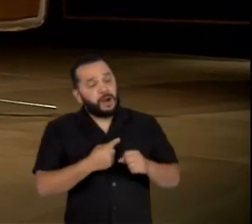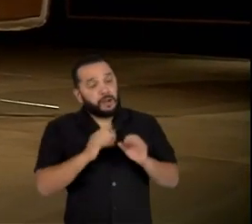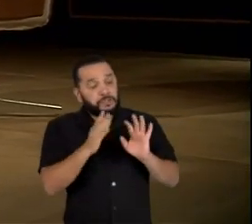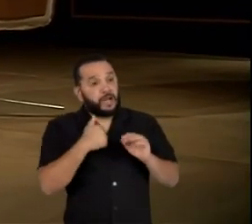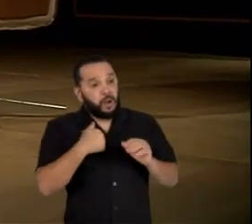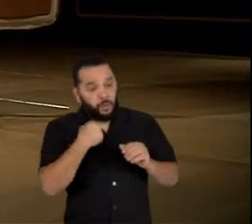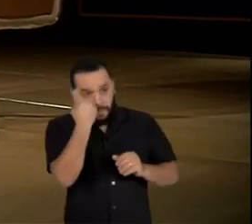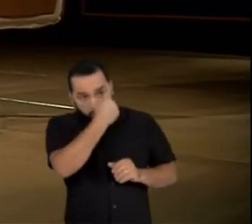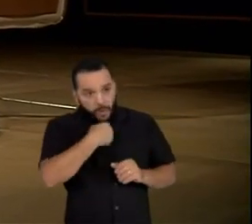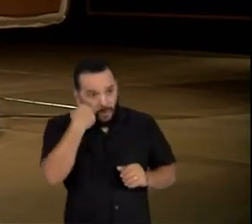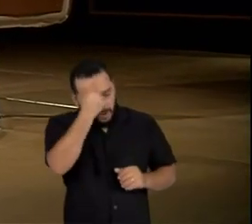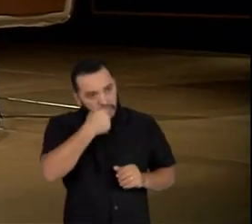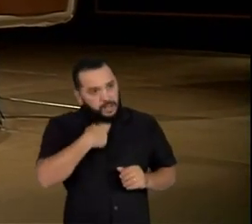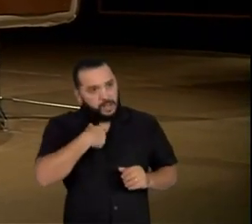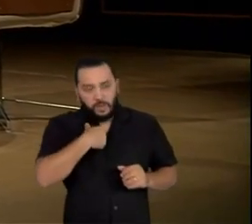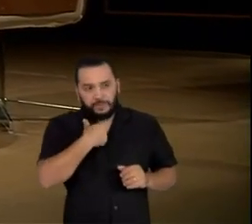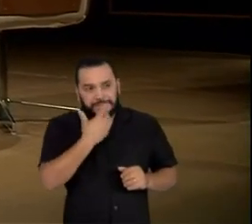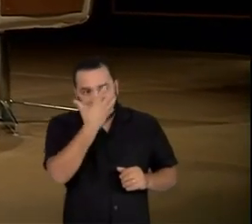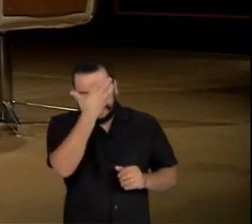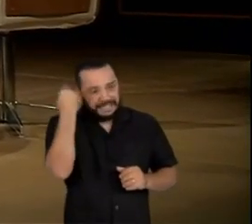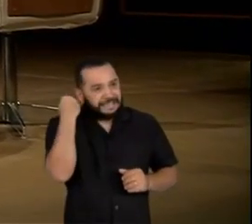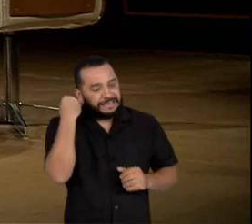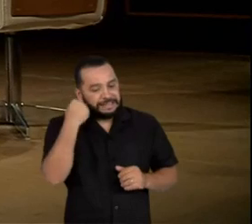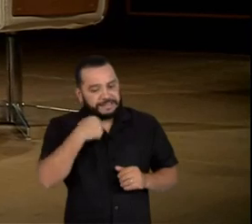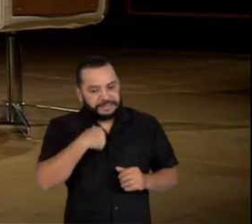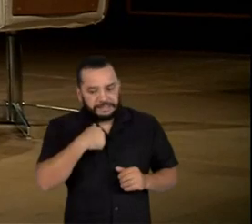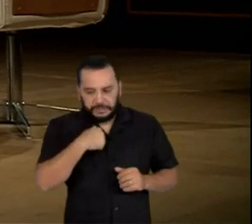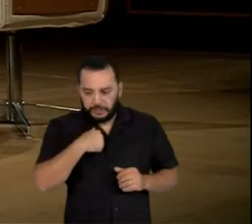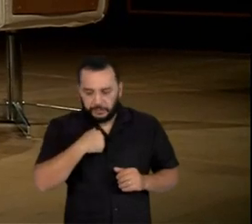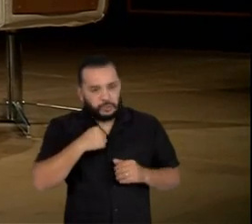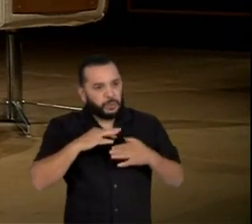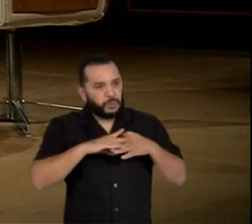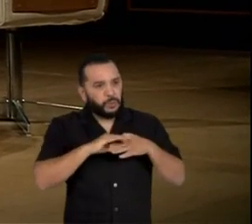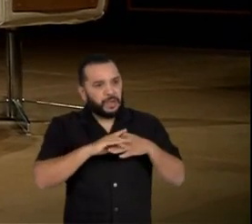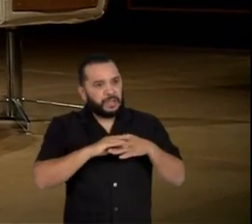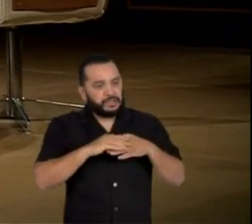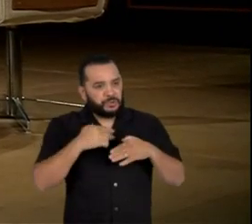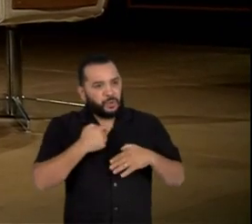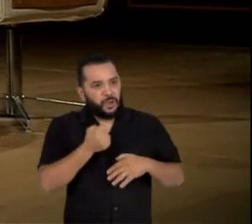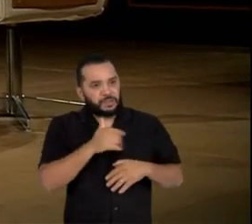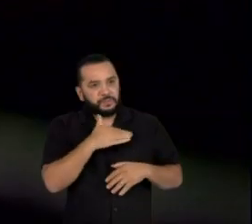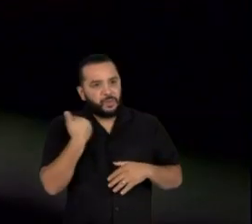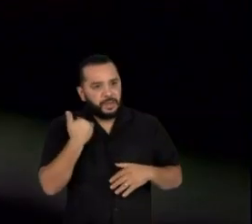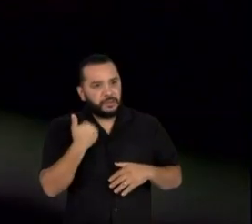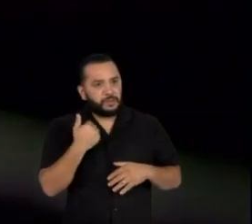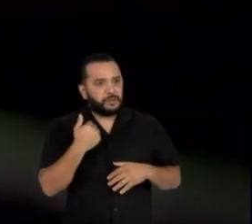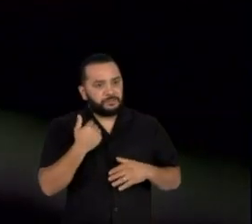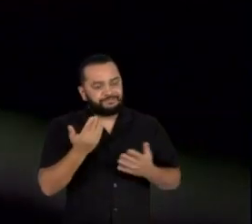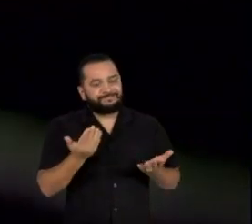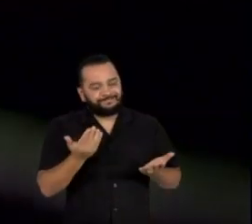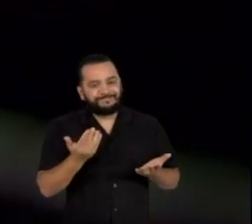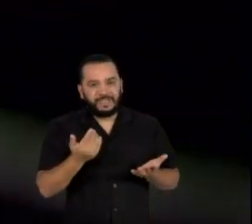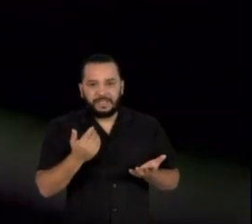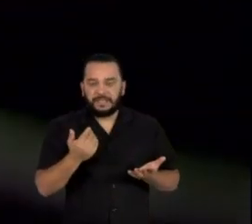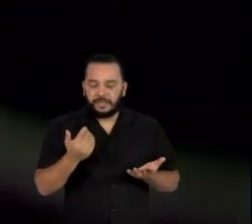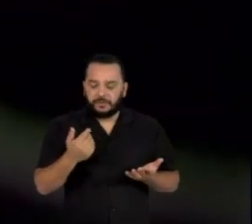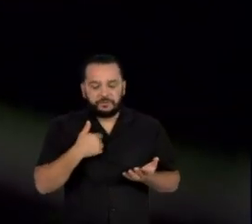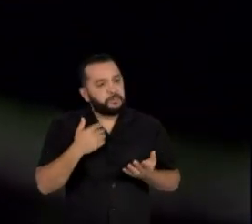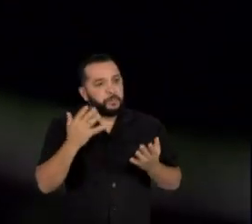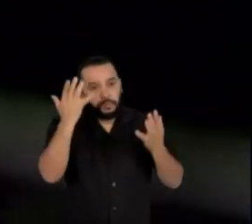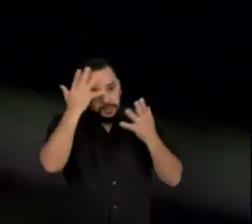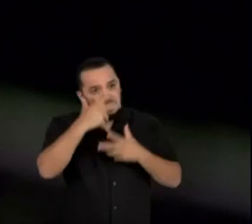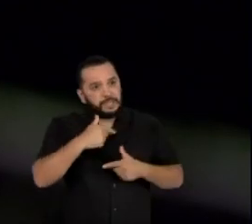morrendo. E isso é o momento mais bonito da minha vida agora. Aí eu